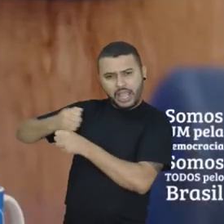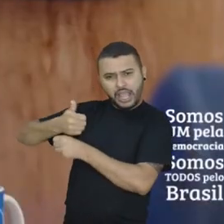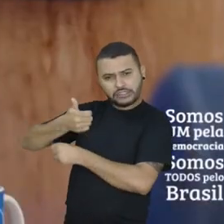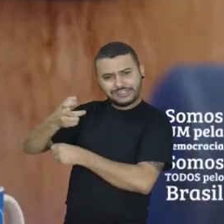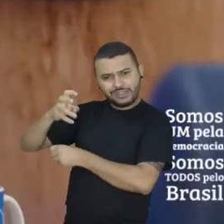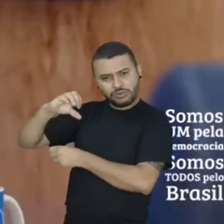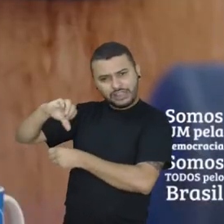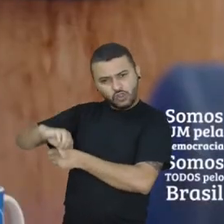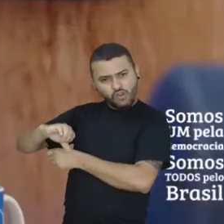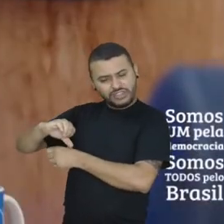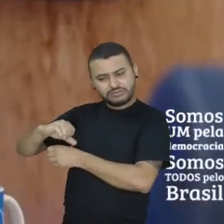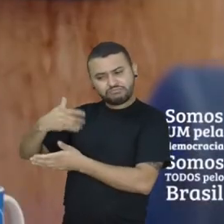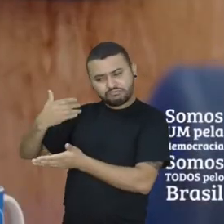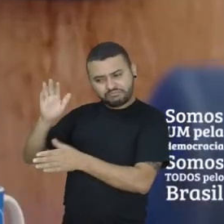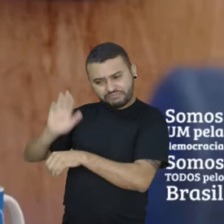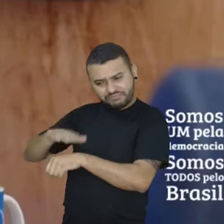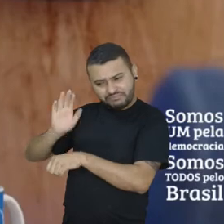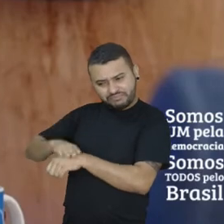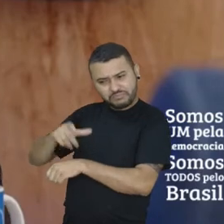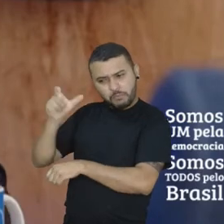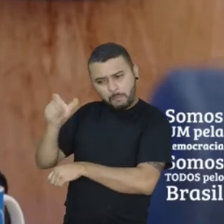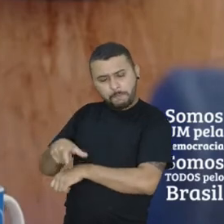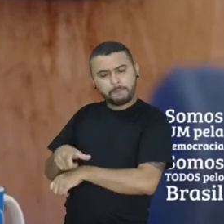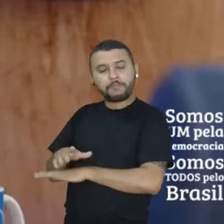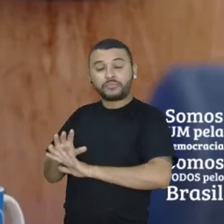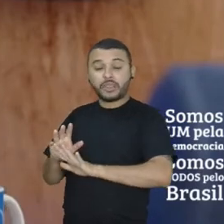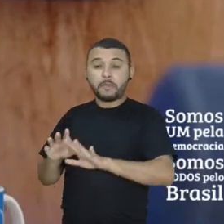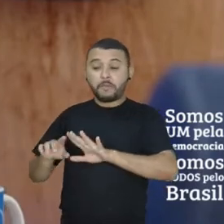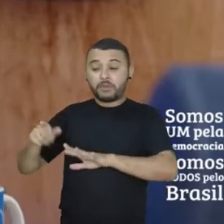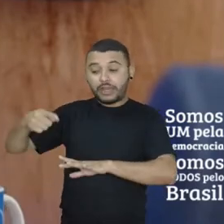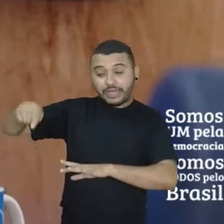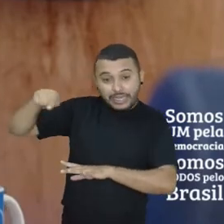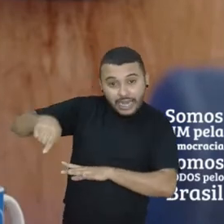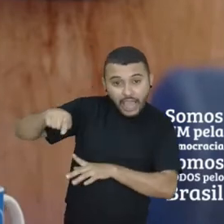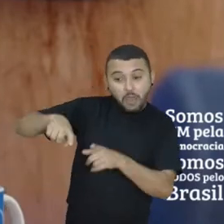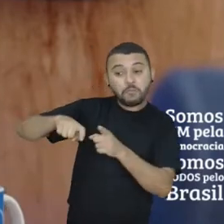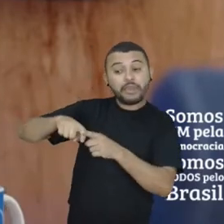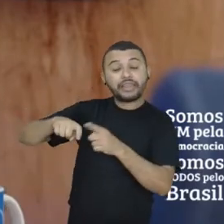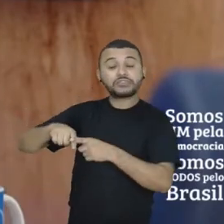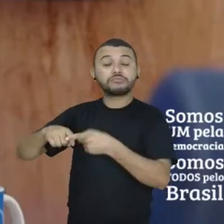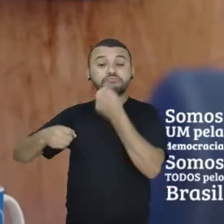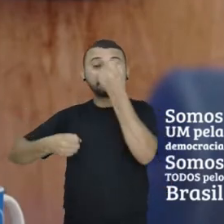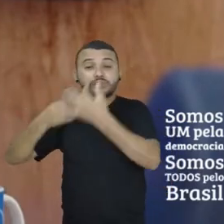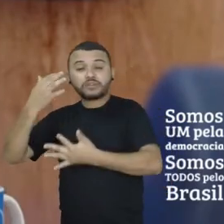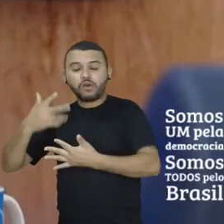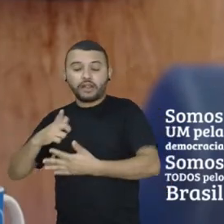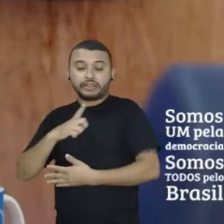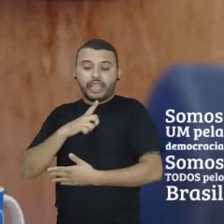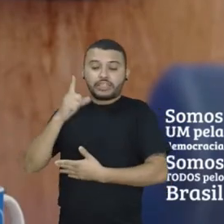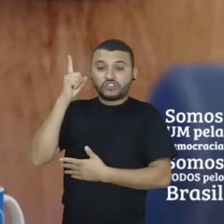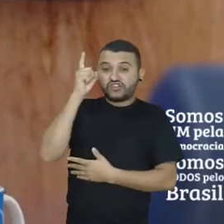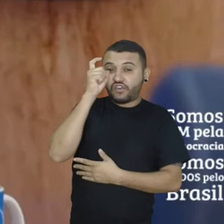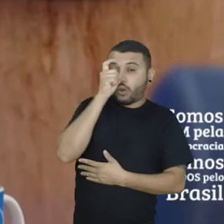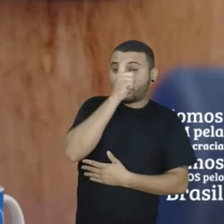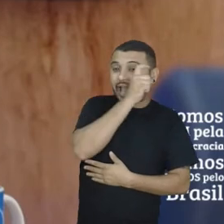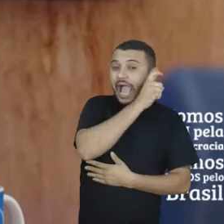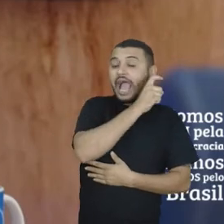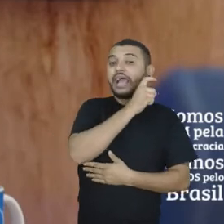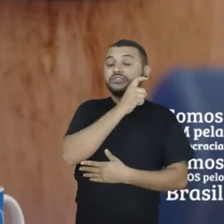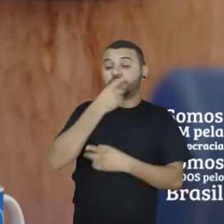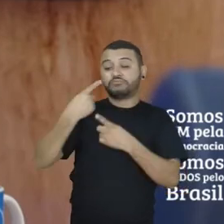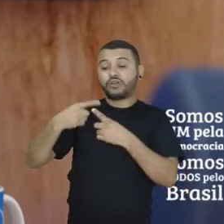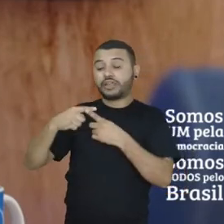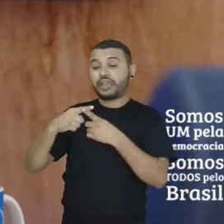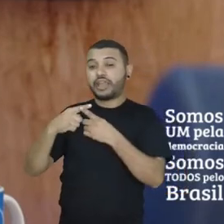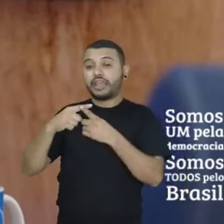dizia, os médicos diziam, né? Olha, nós estamos com dificuldade, porque a tabela